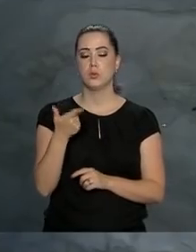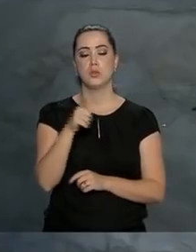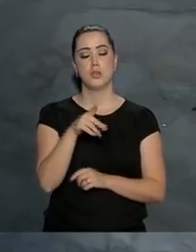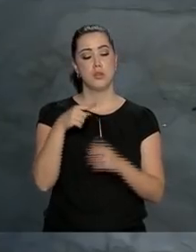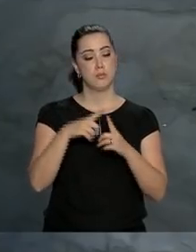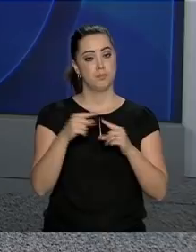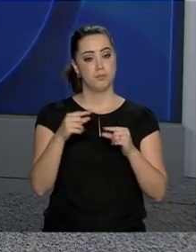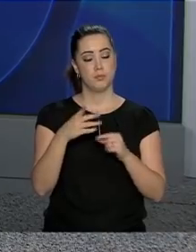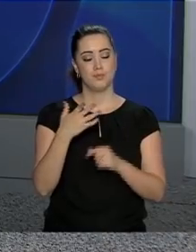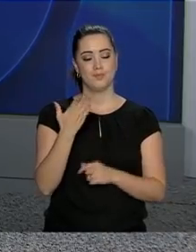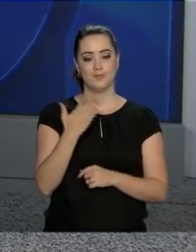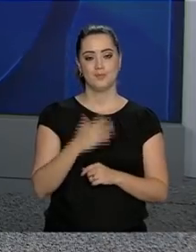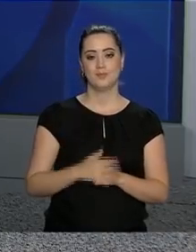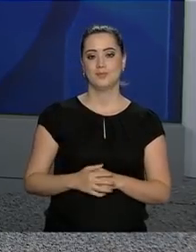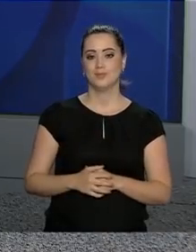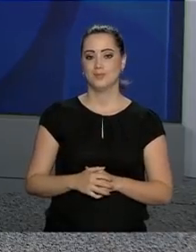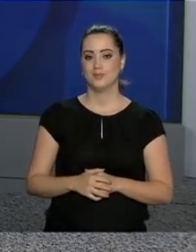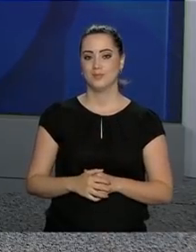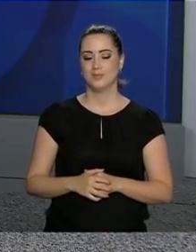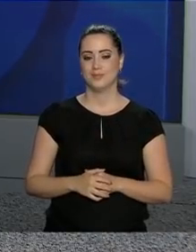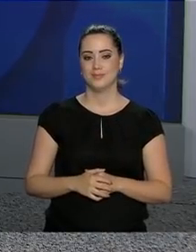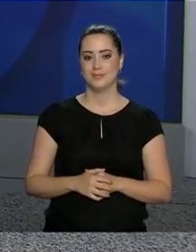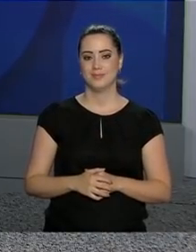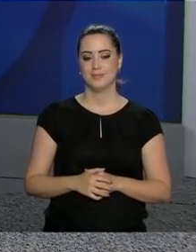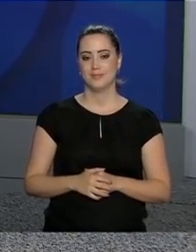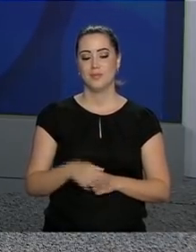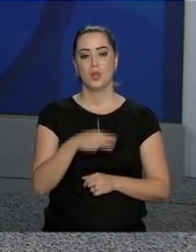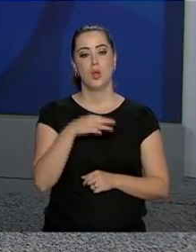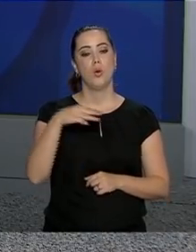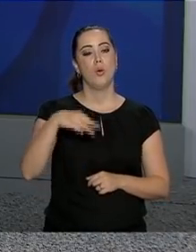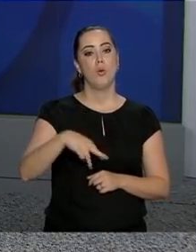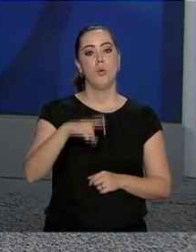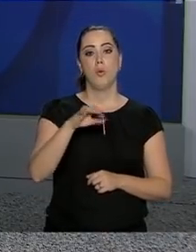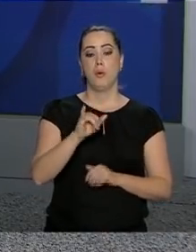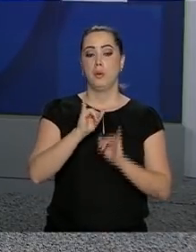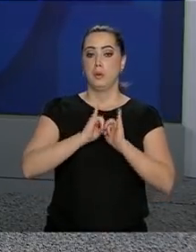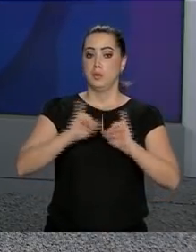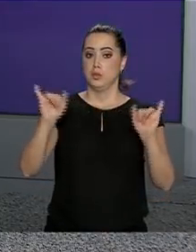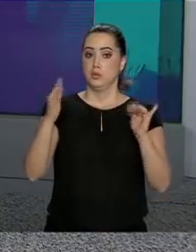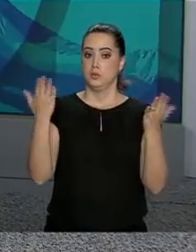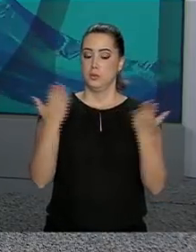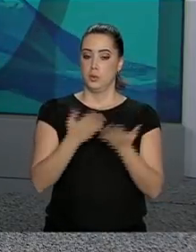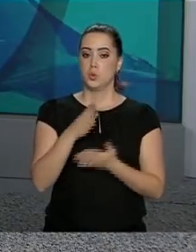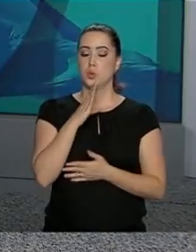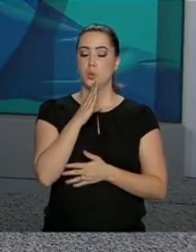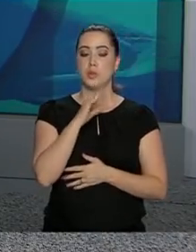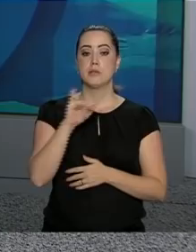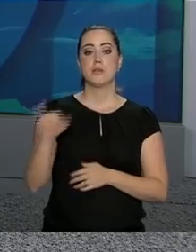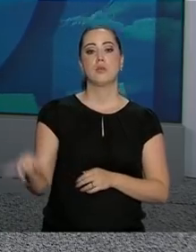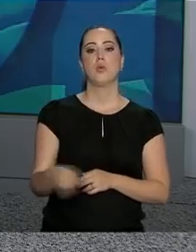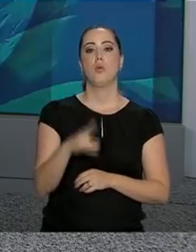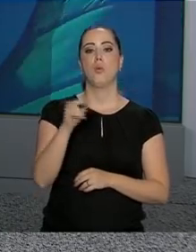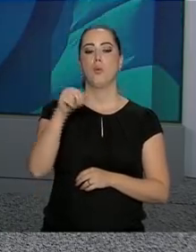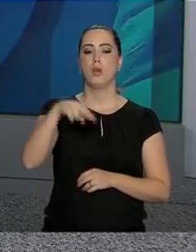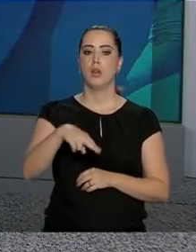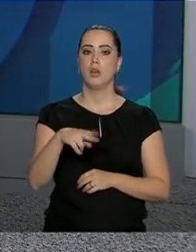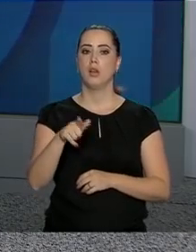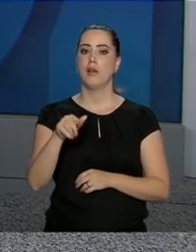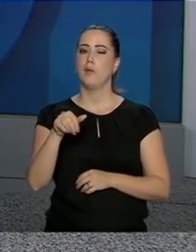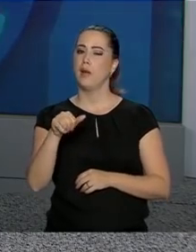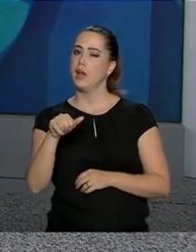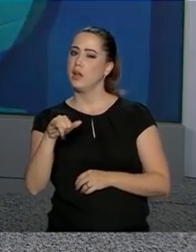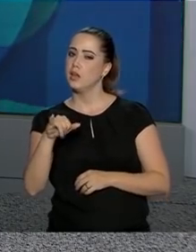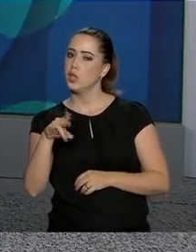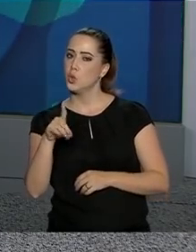Daniele Popov. O Ministério das Relações Exteriores divulgou nota hoje reconhecendo Juan Guaidó como